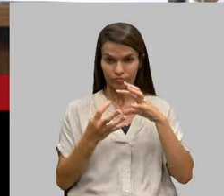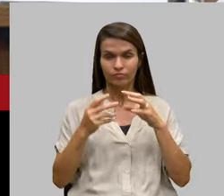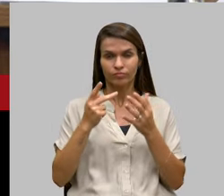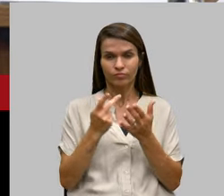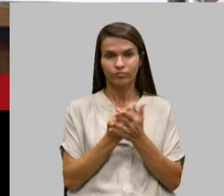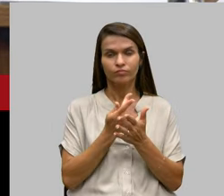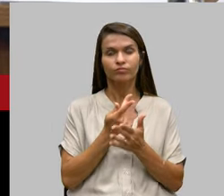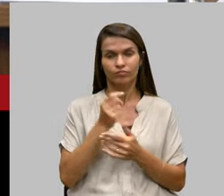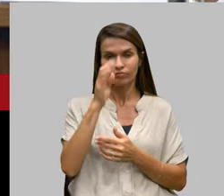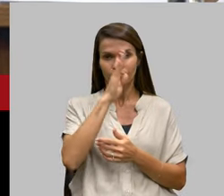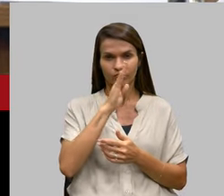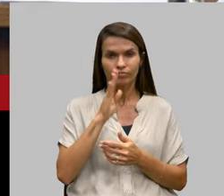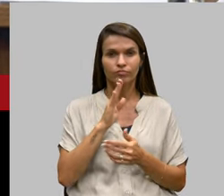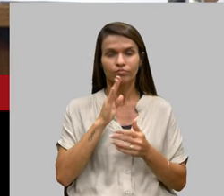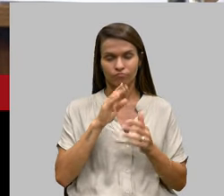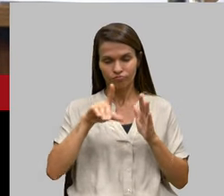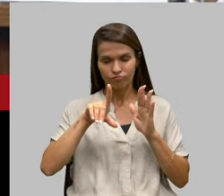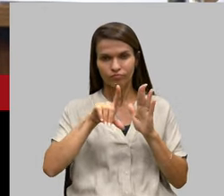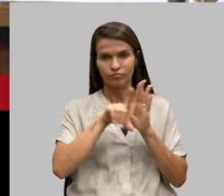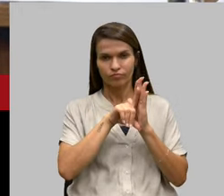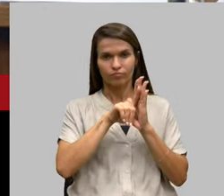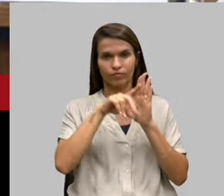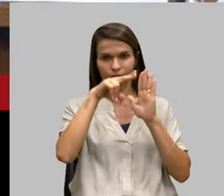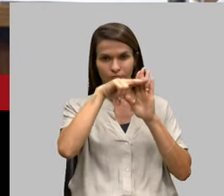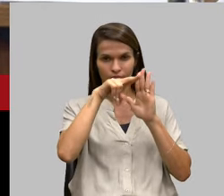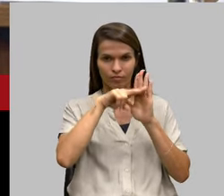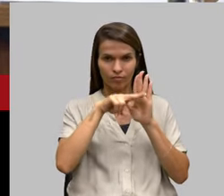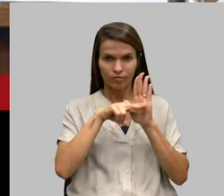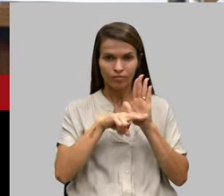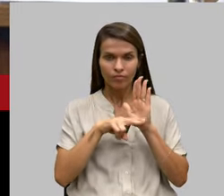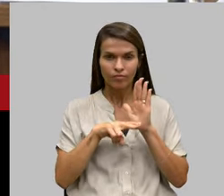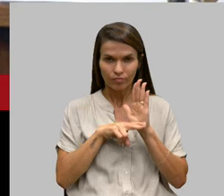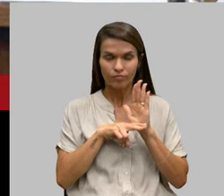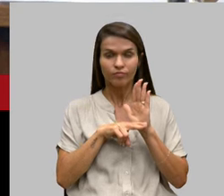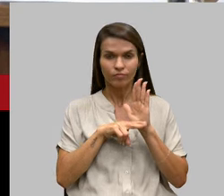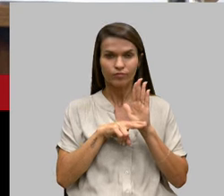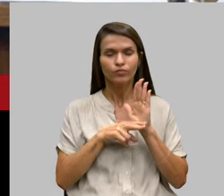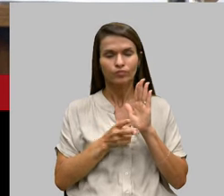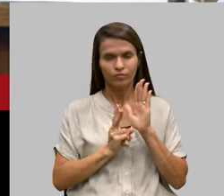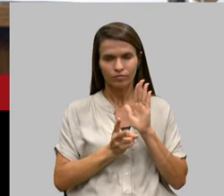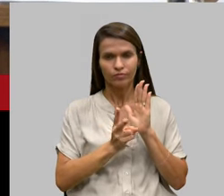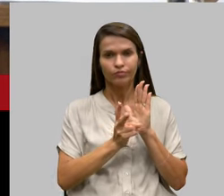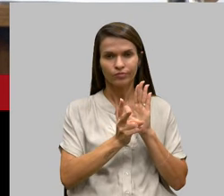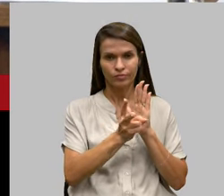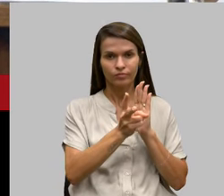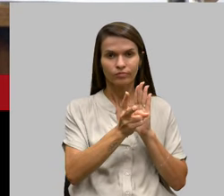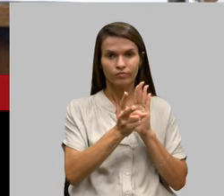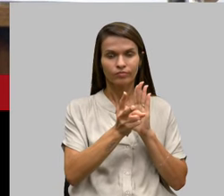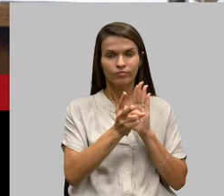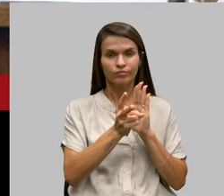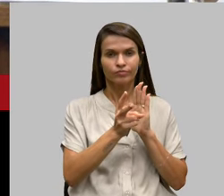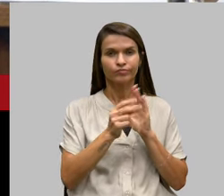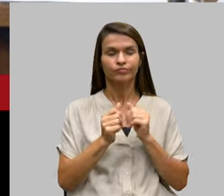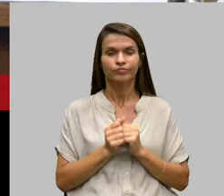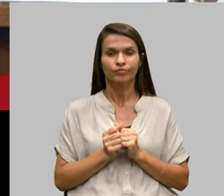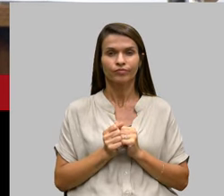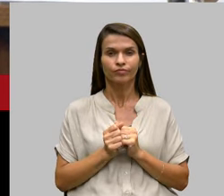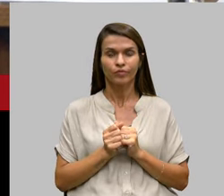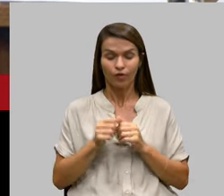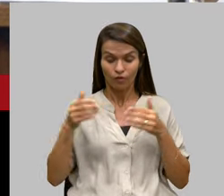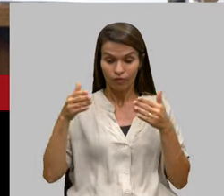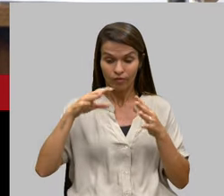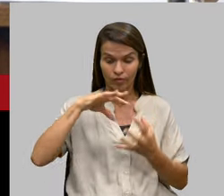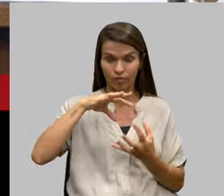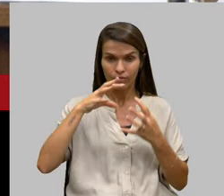âmbito legal em âmbito normativo infralegal e continua sendo recorrente essa reforma